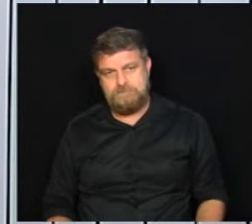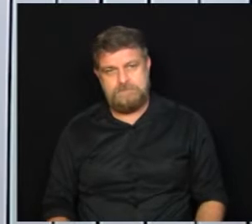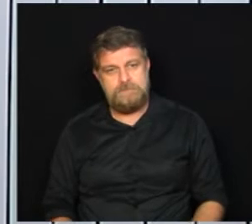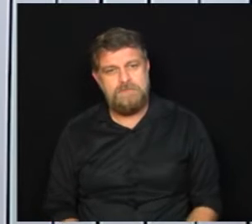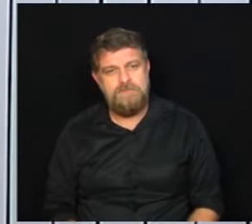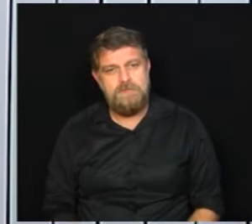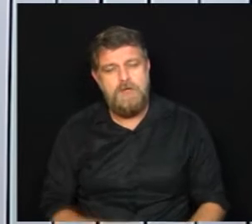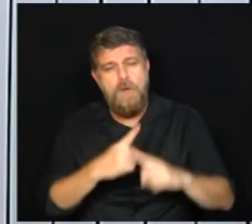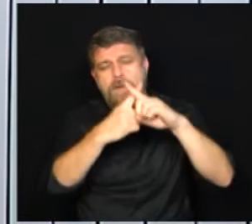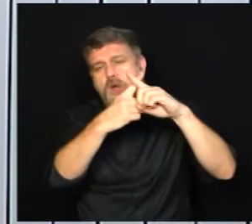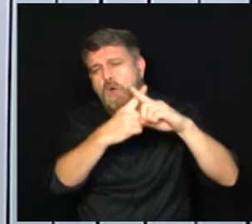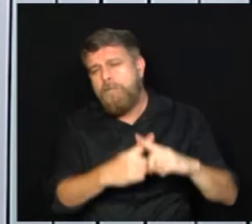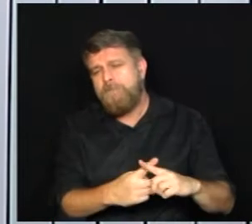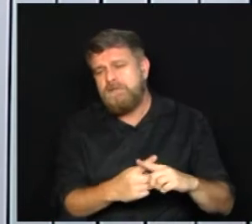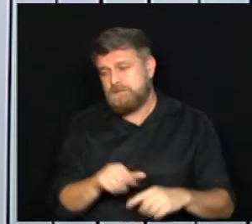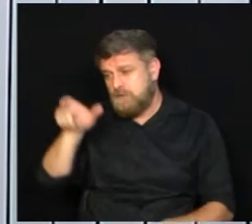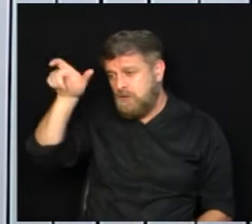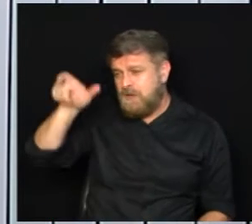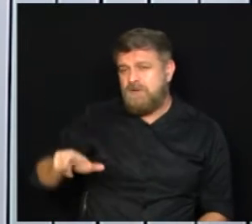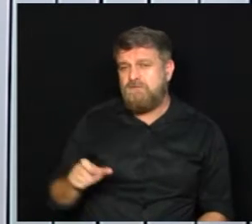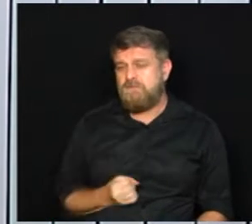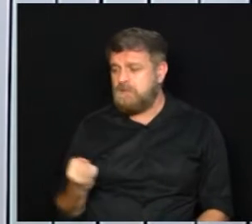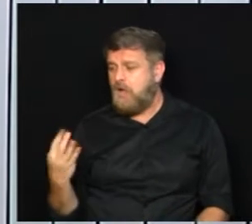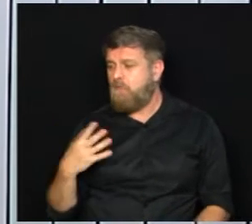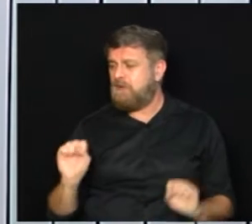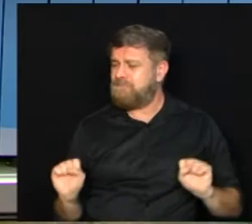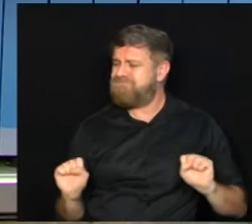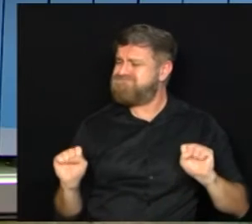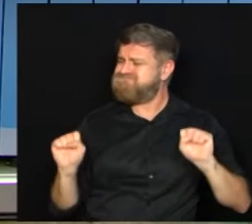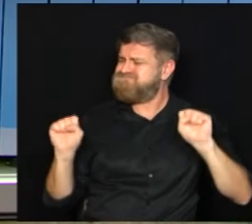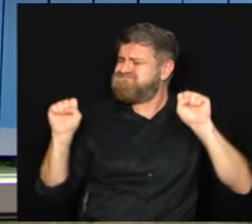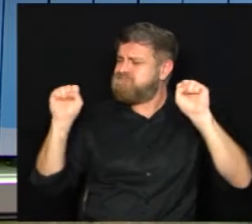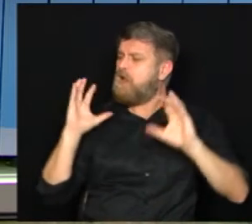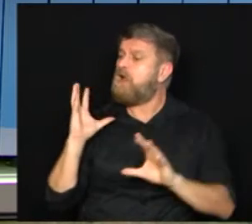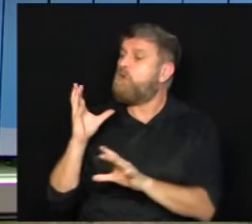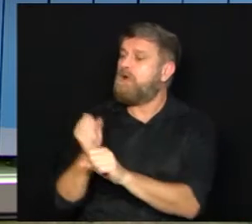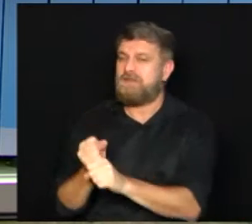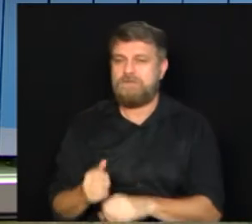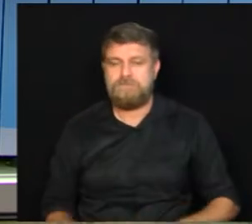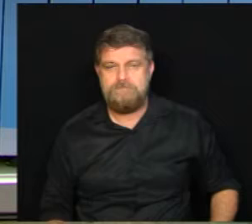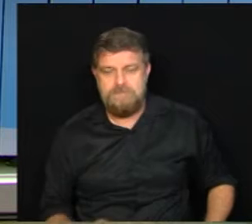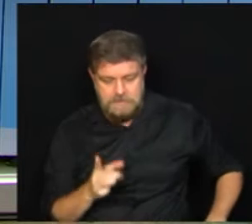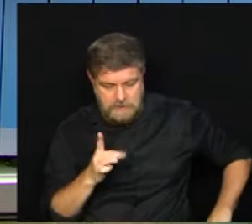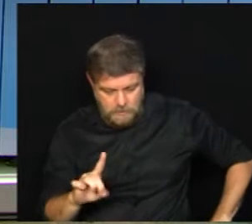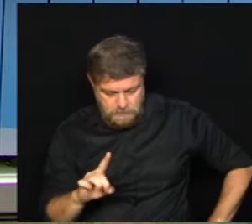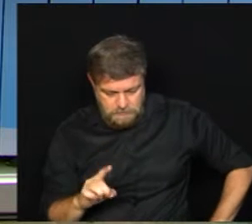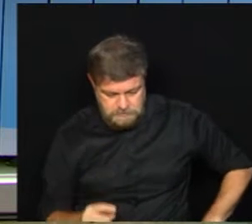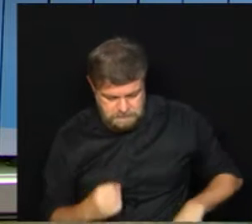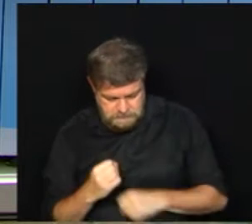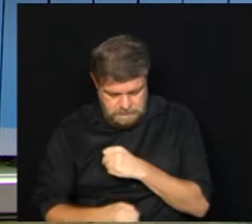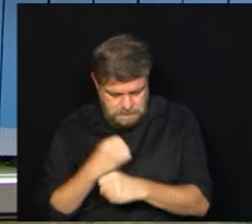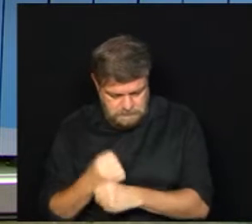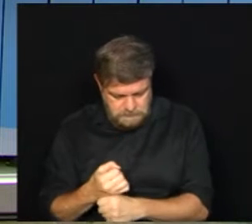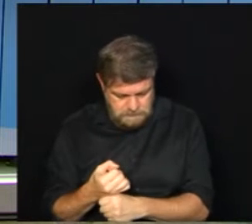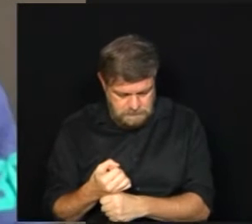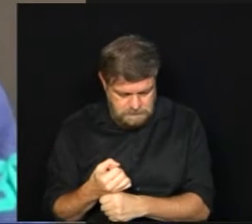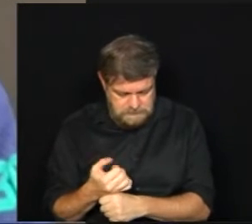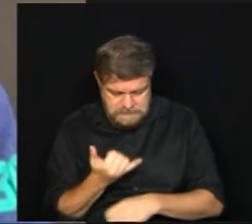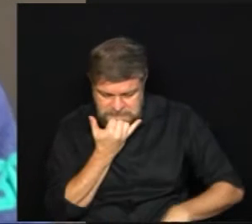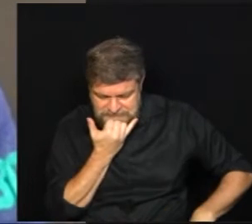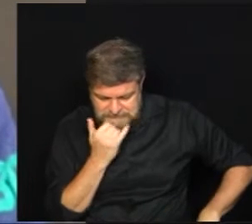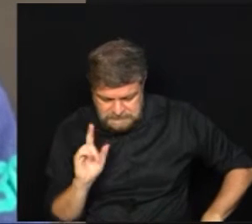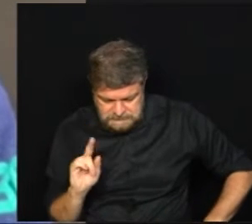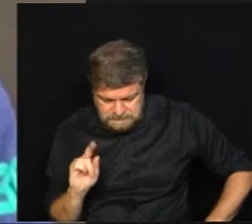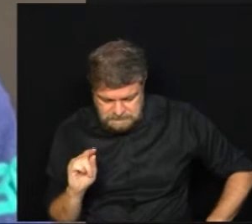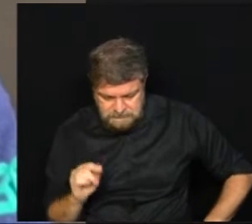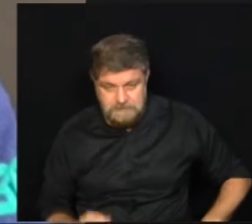Em uma competição, você levanta quanto? A minha última competição foi em 2019. Não, minto.